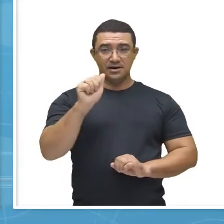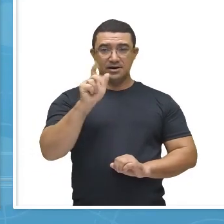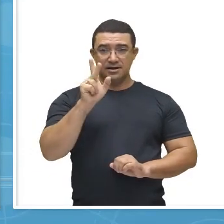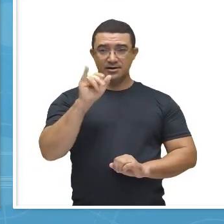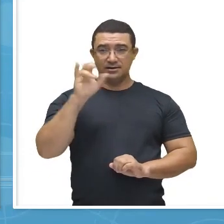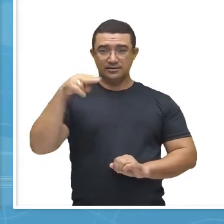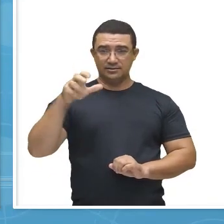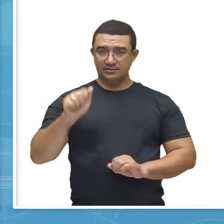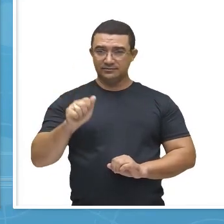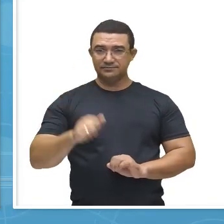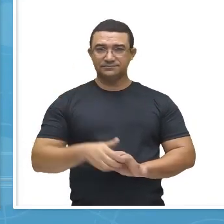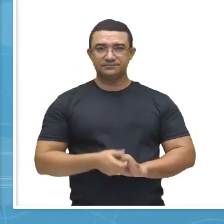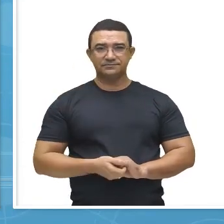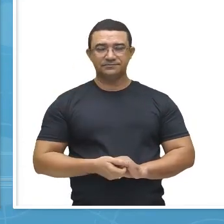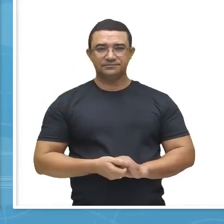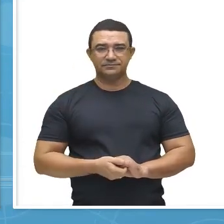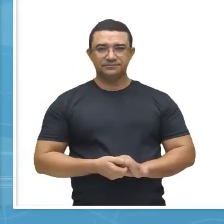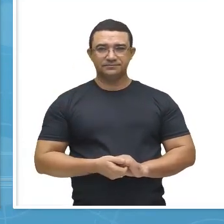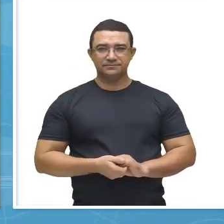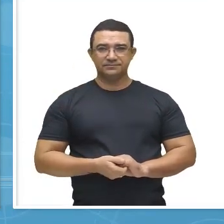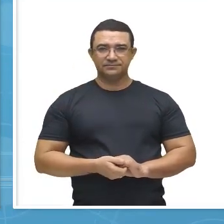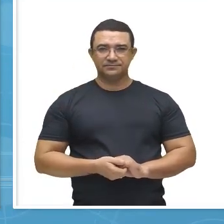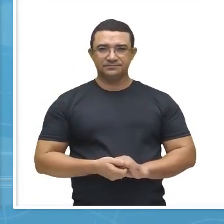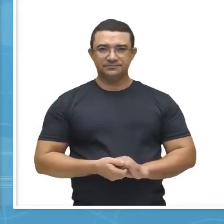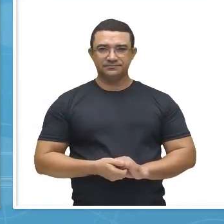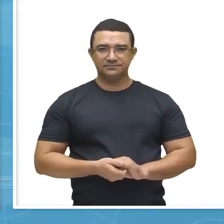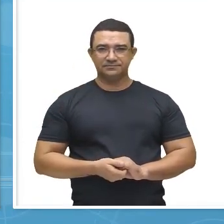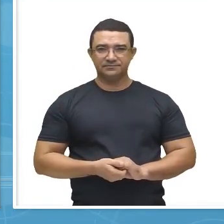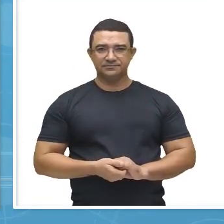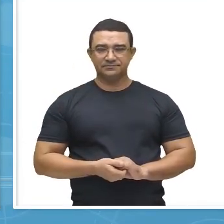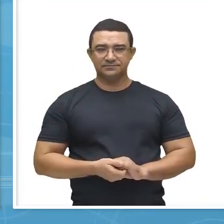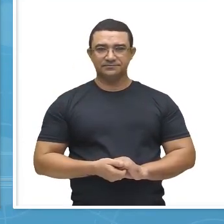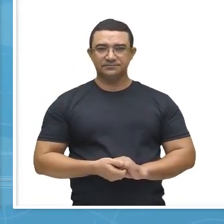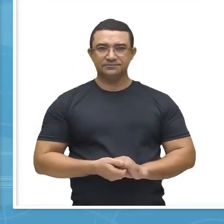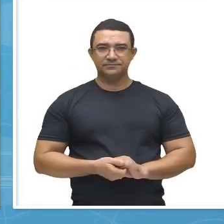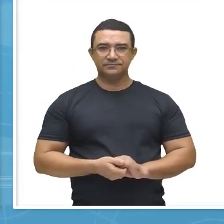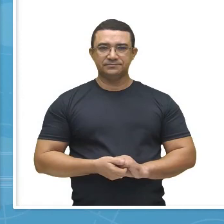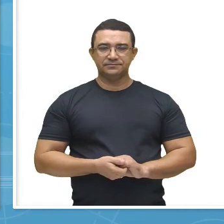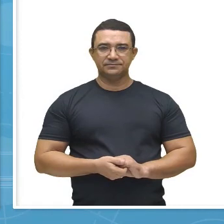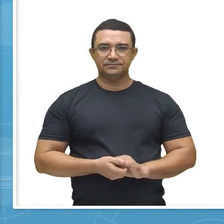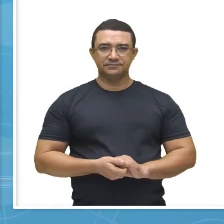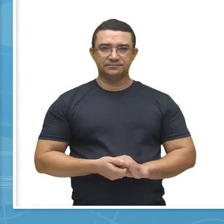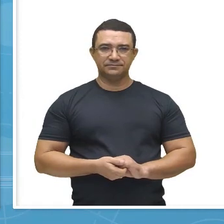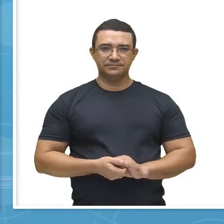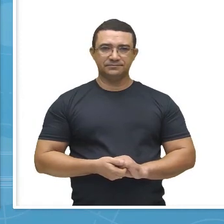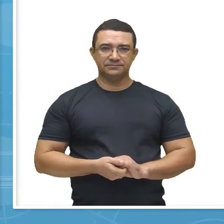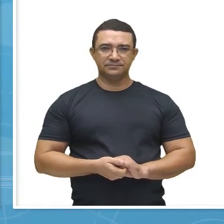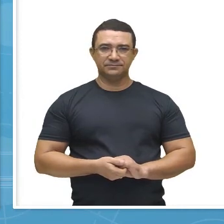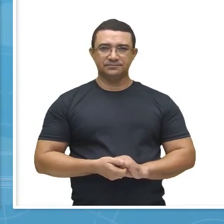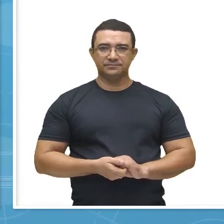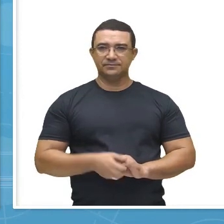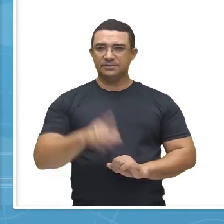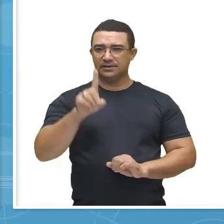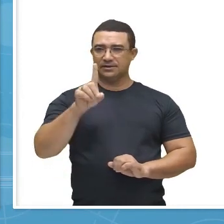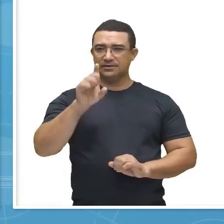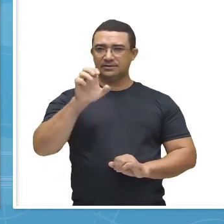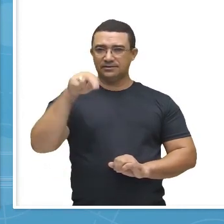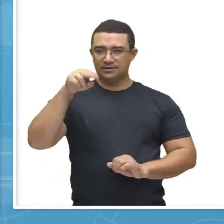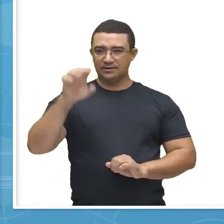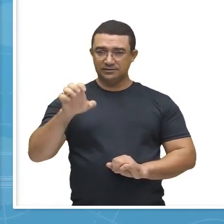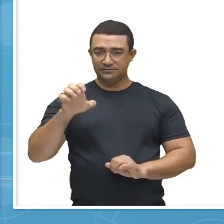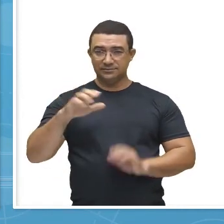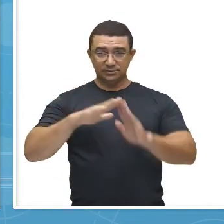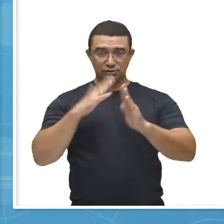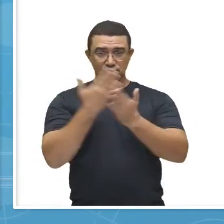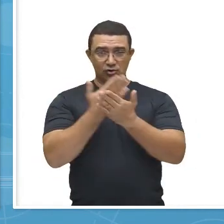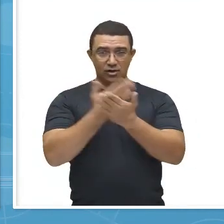Estadual Presidente Vargas, o Richard Batista, da Escola Estelita Tapajós, a Dene Vitória, da Escola São